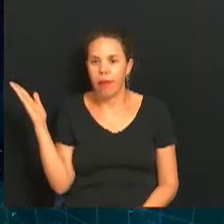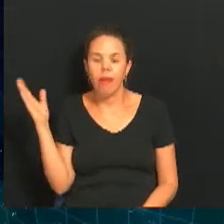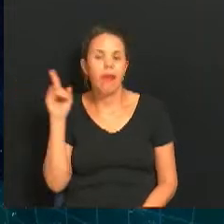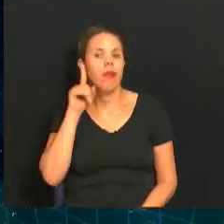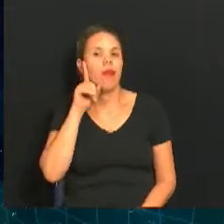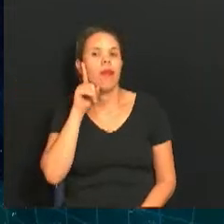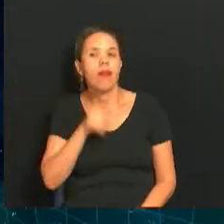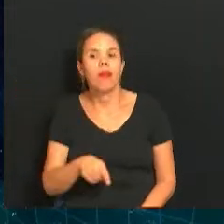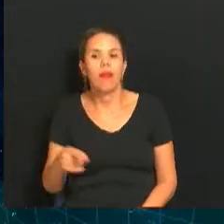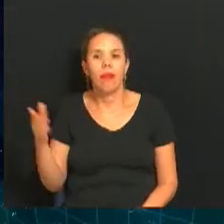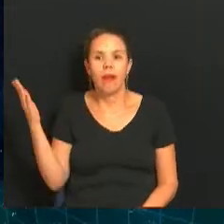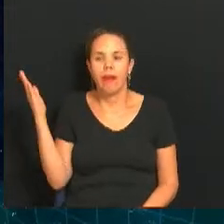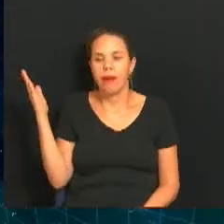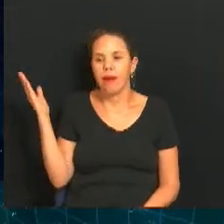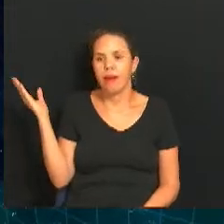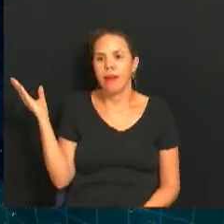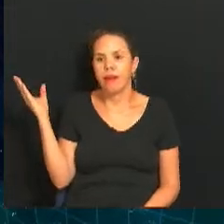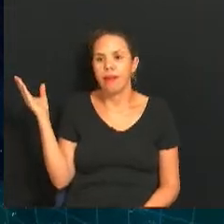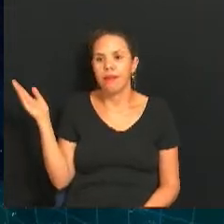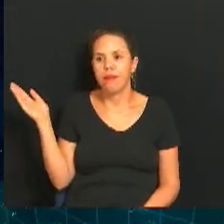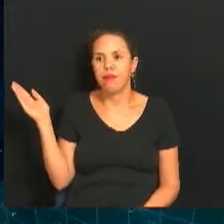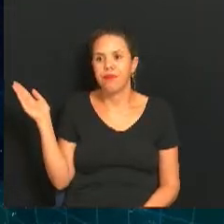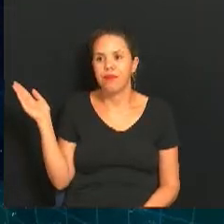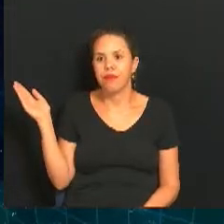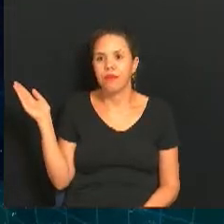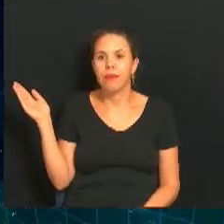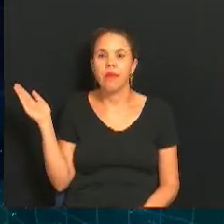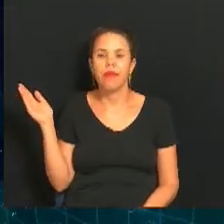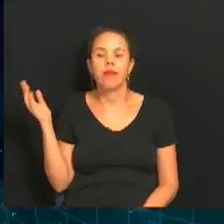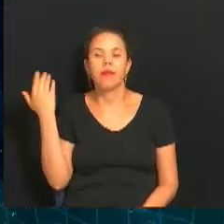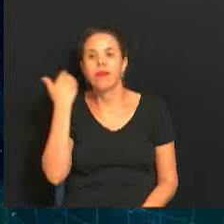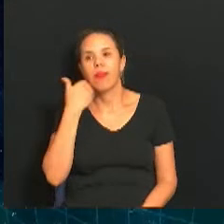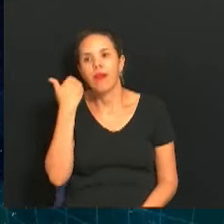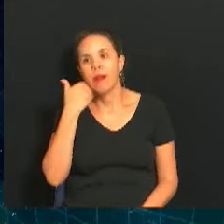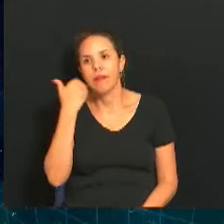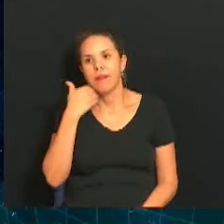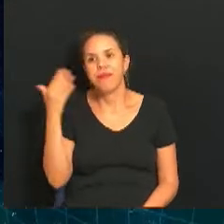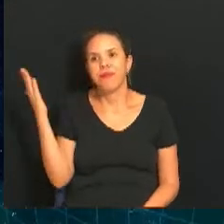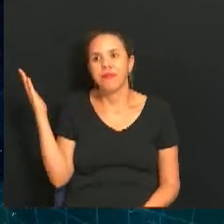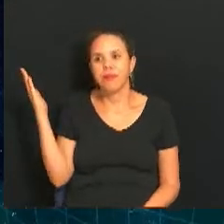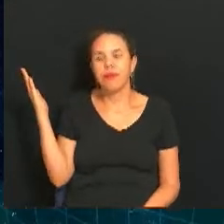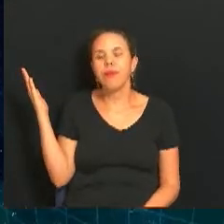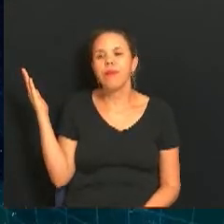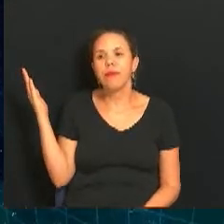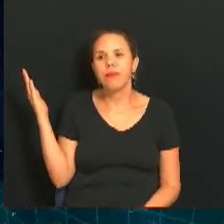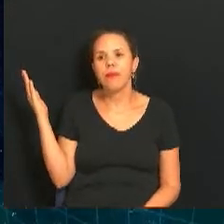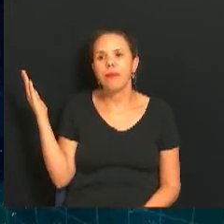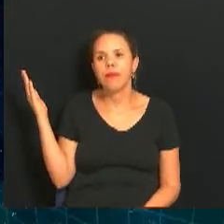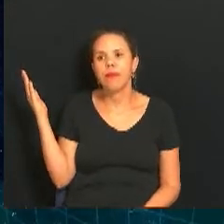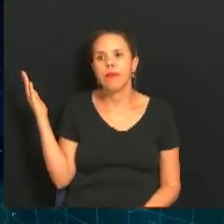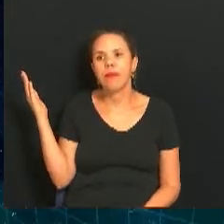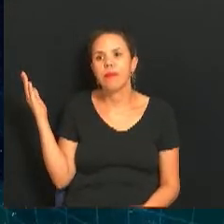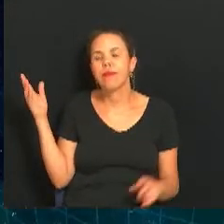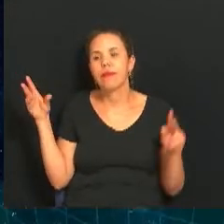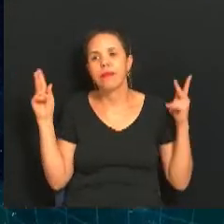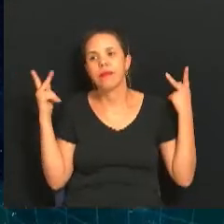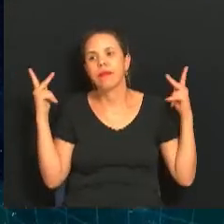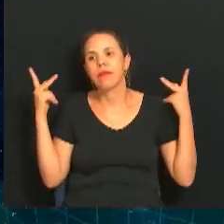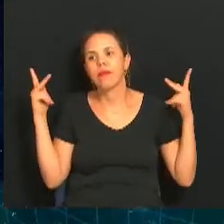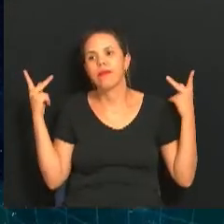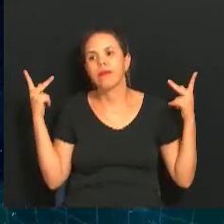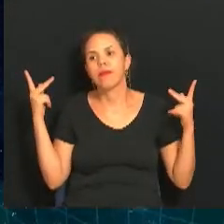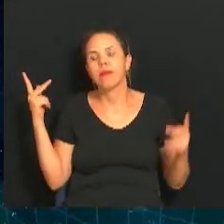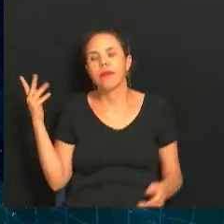37.650, Americana, 36.821, Santa Bárbara do Oeste, 30.754,